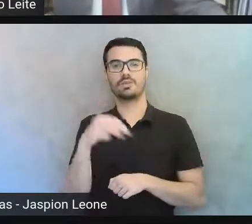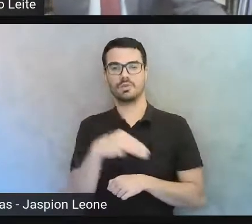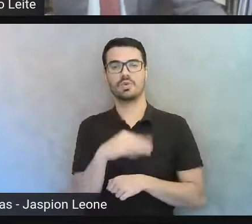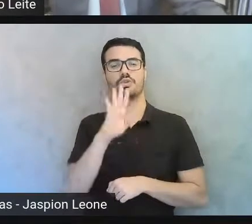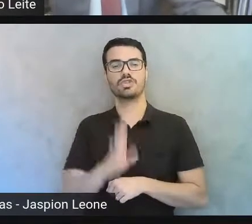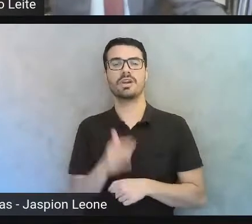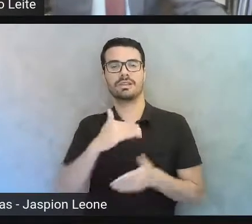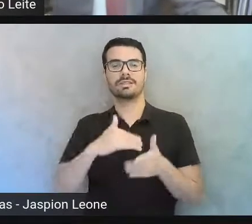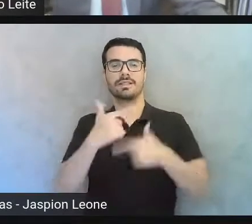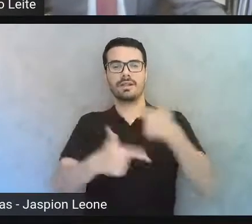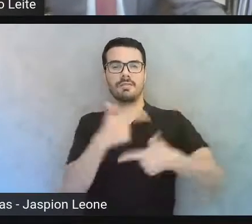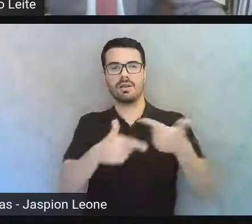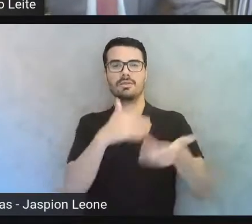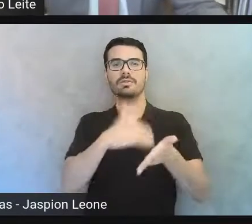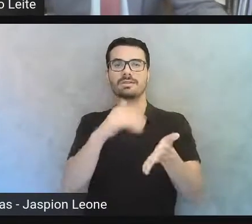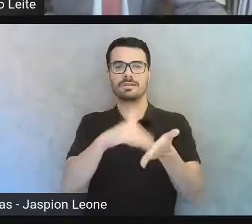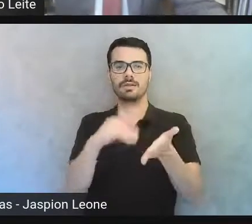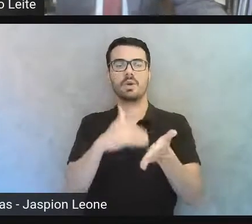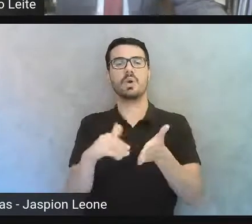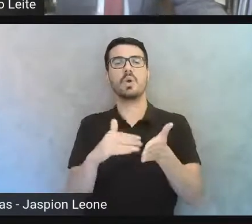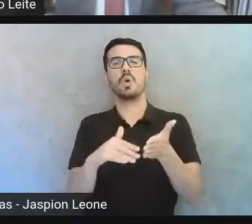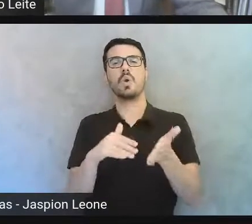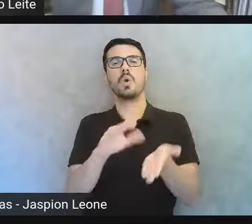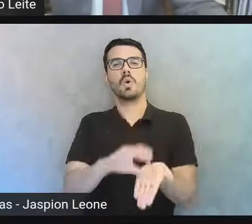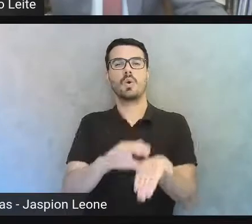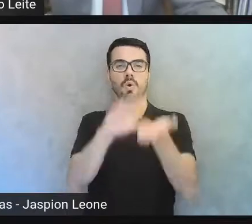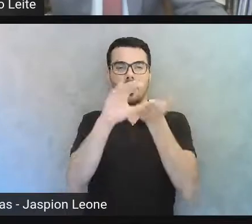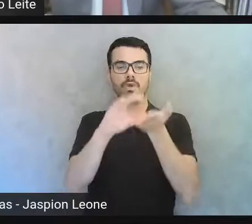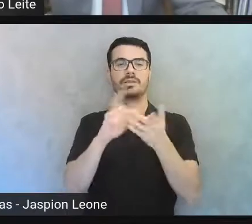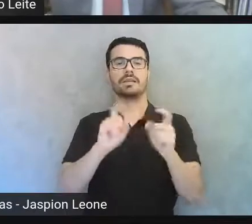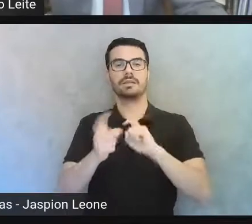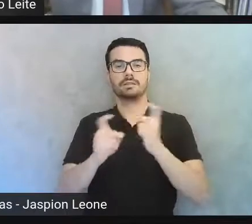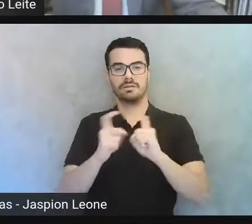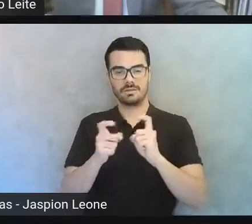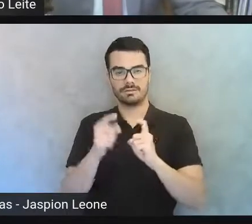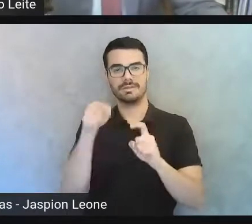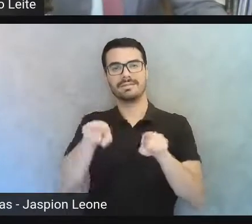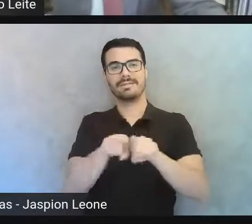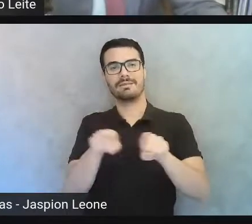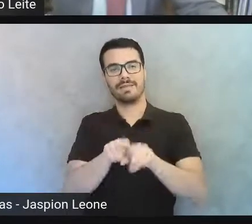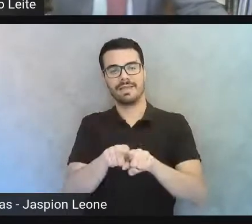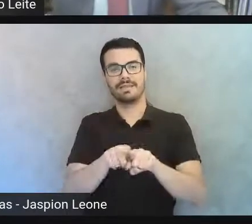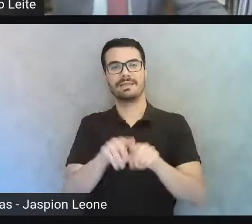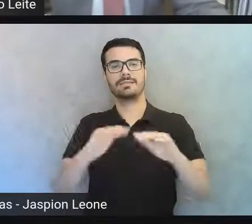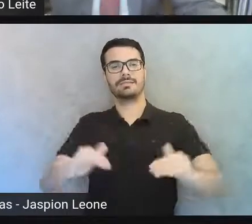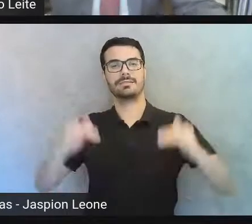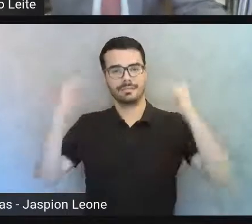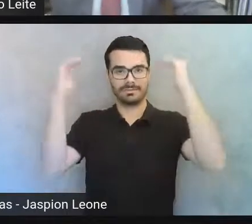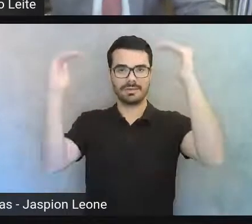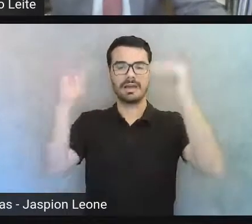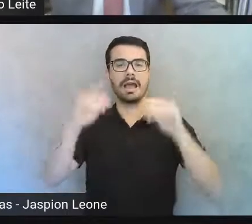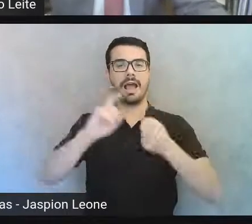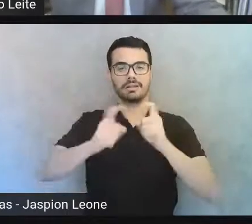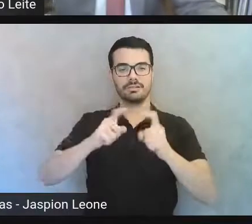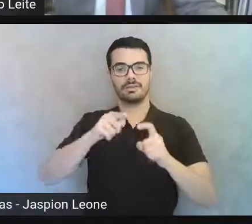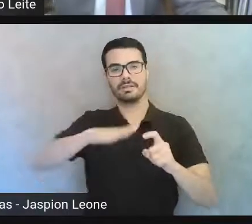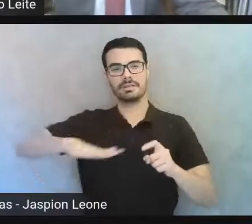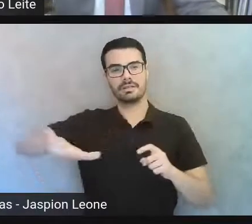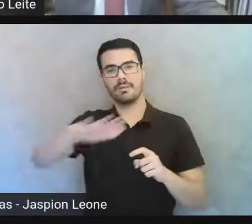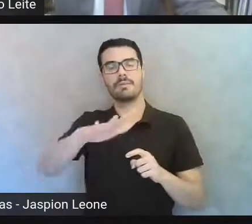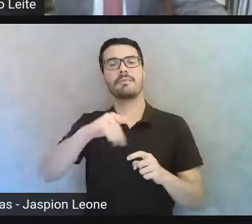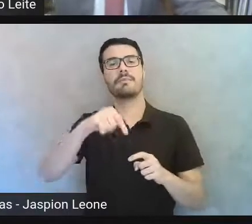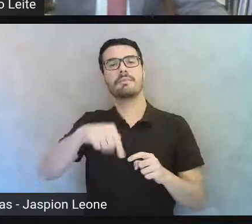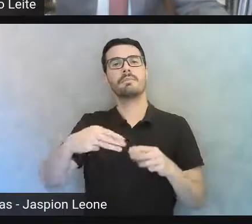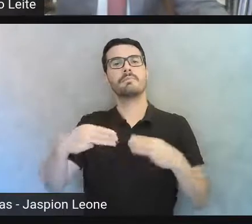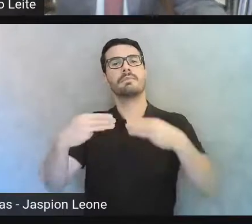Políticas Econômicas, no Conselho Administrativo de Defesa Econômica e na Superintendência de Administração do Ministério da Fazenda,